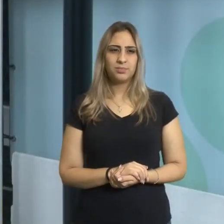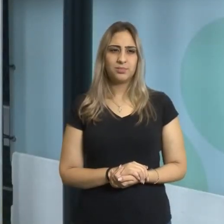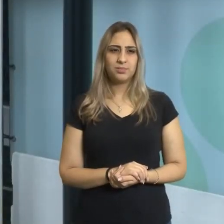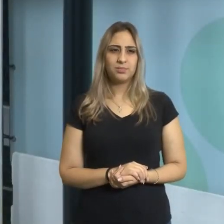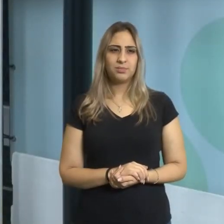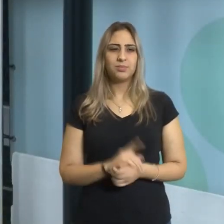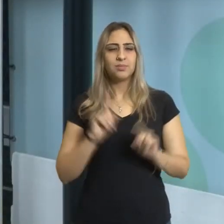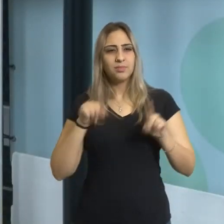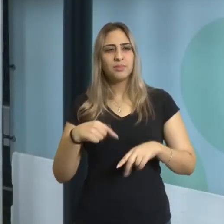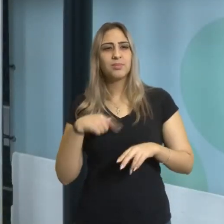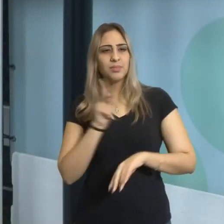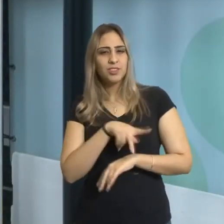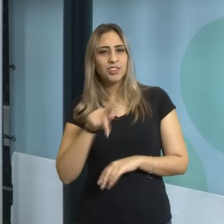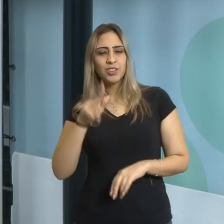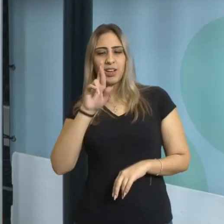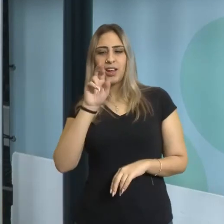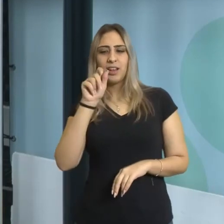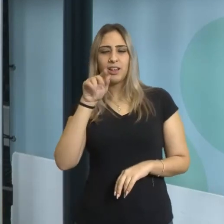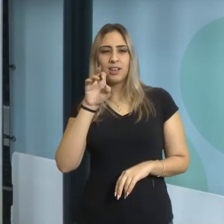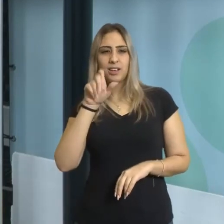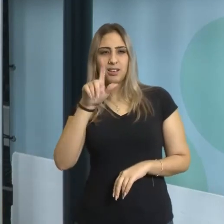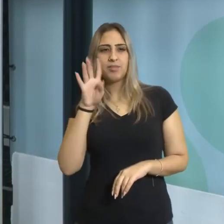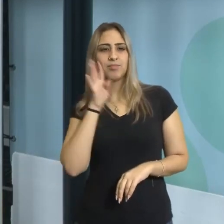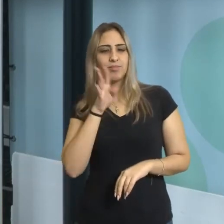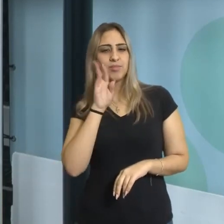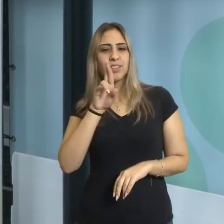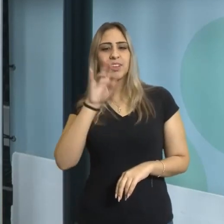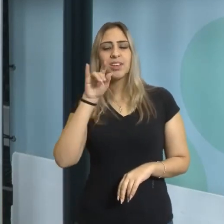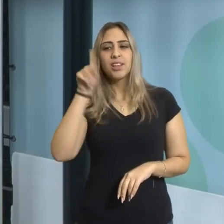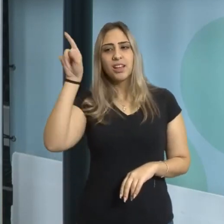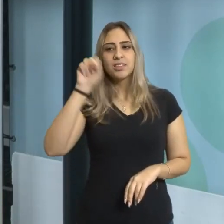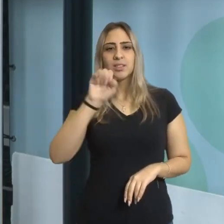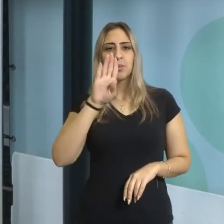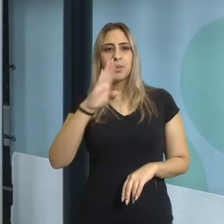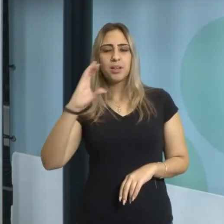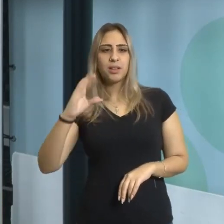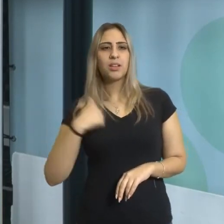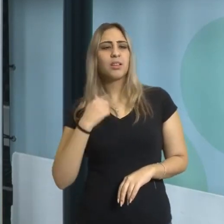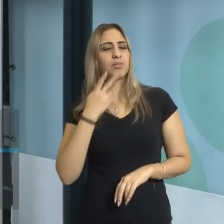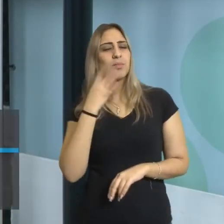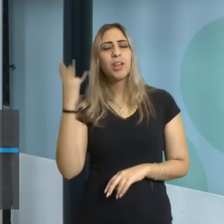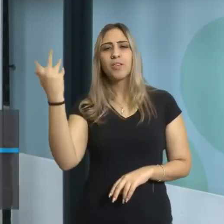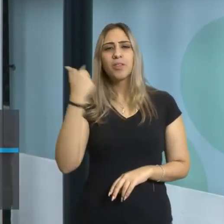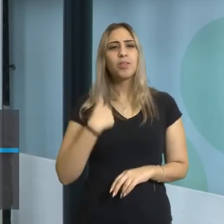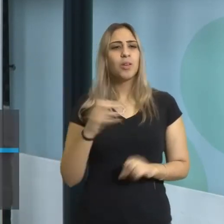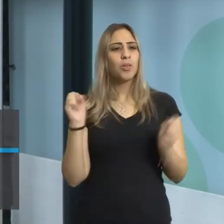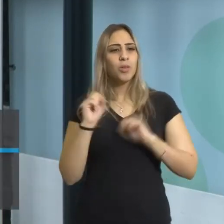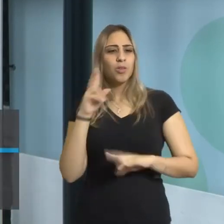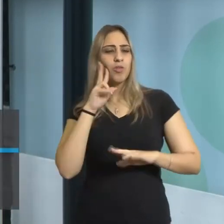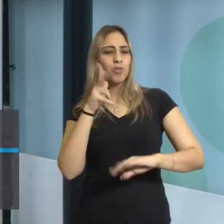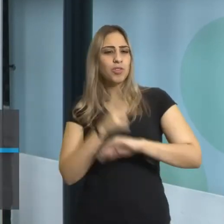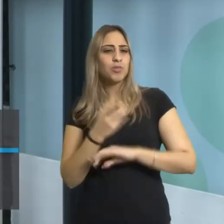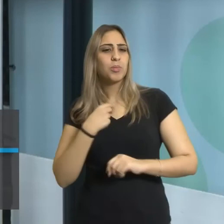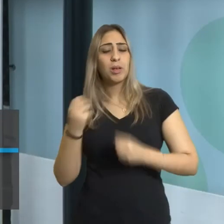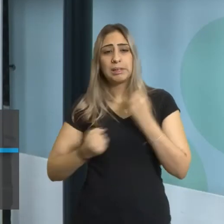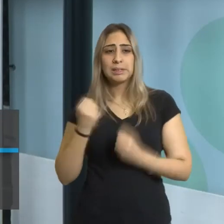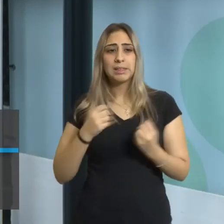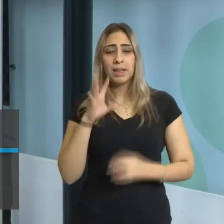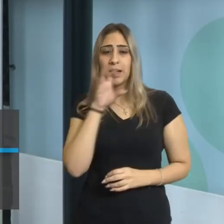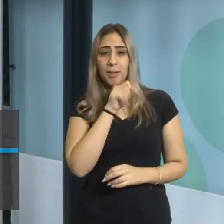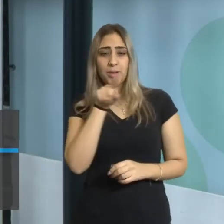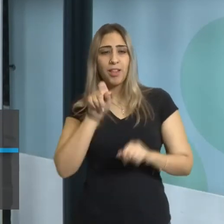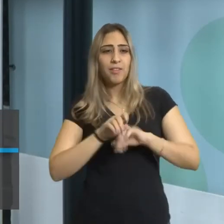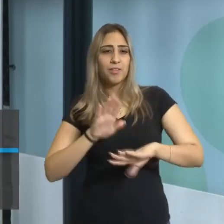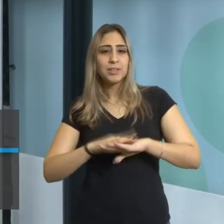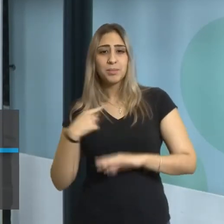é gente professora Raquel Ingrid lá de São Bernardo Arrasou demais no vídeo foi uma correria para ela